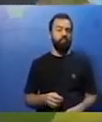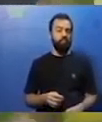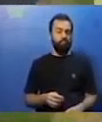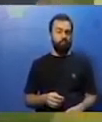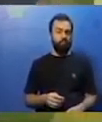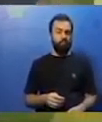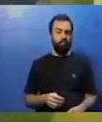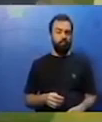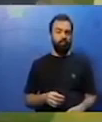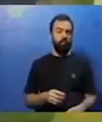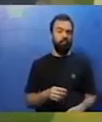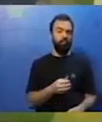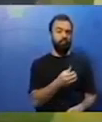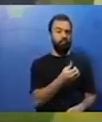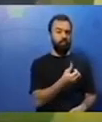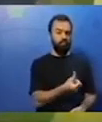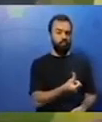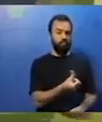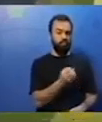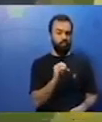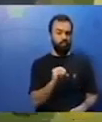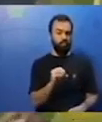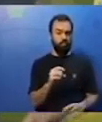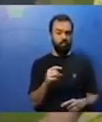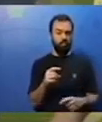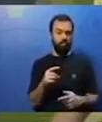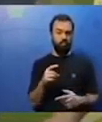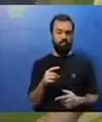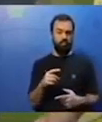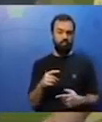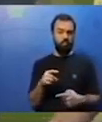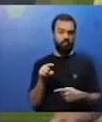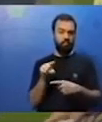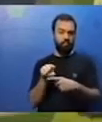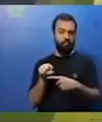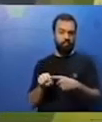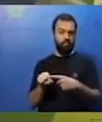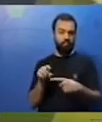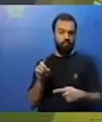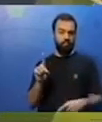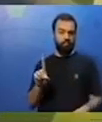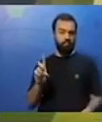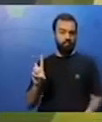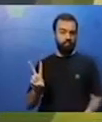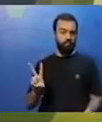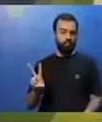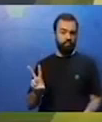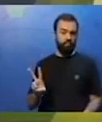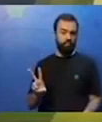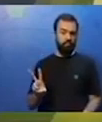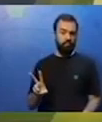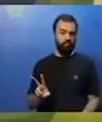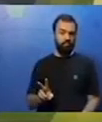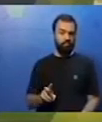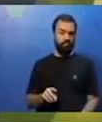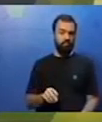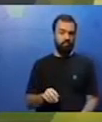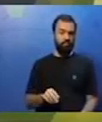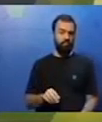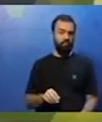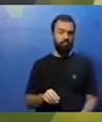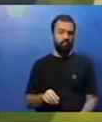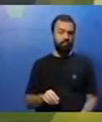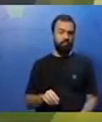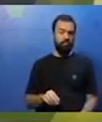60 dividido por 12. Mesma coisa para o 96.